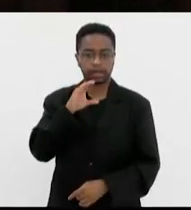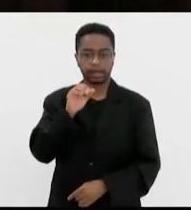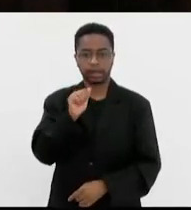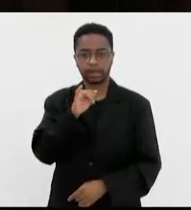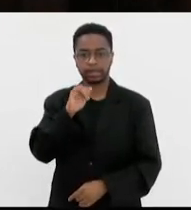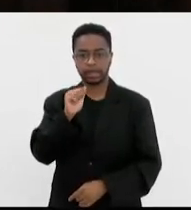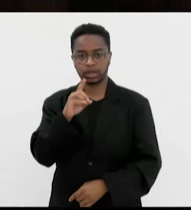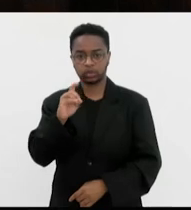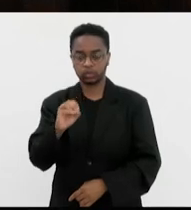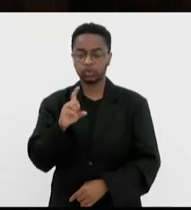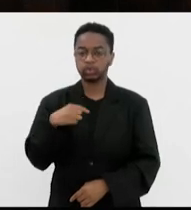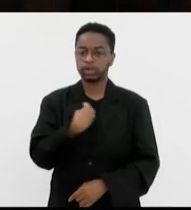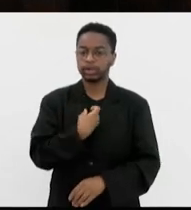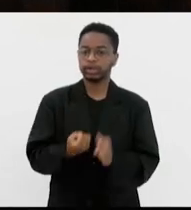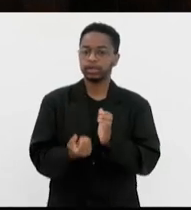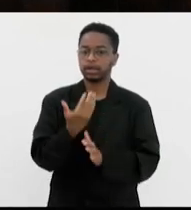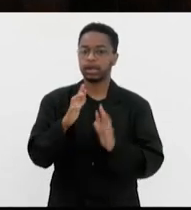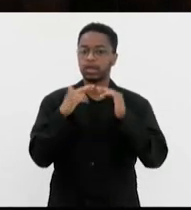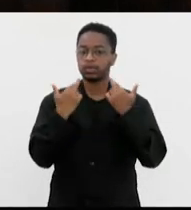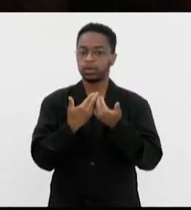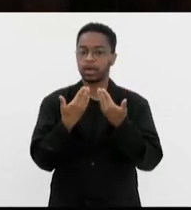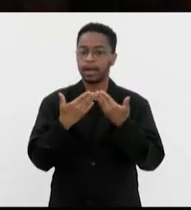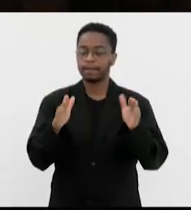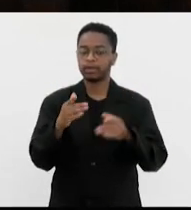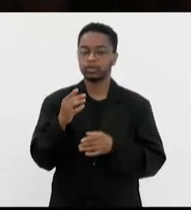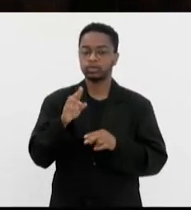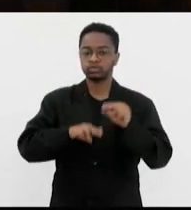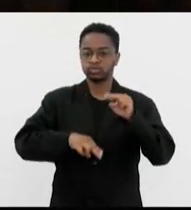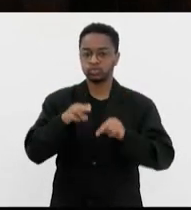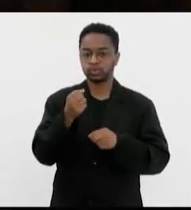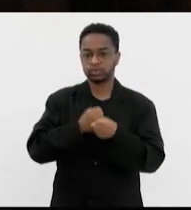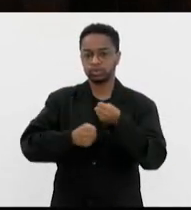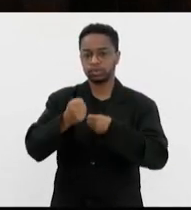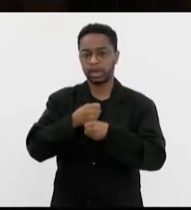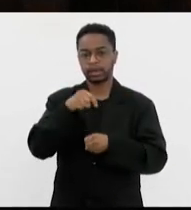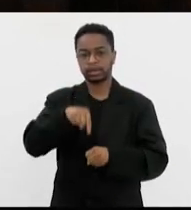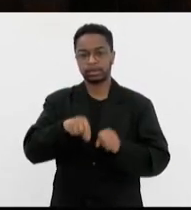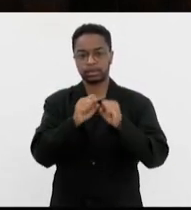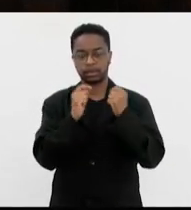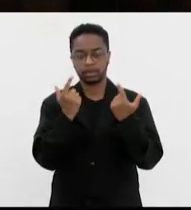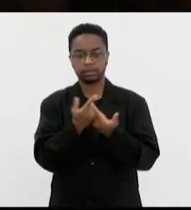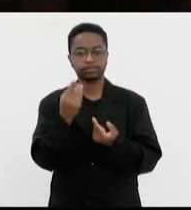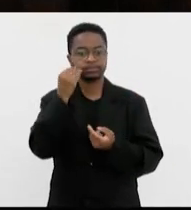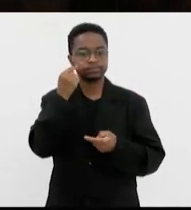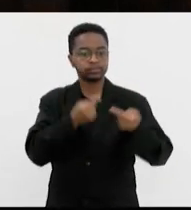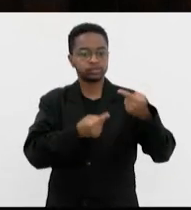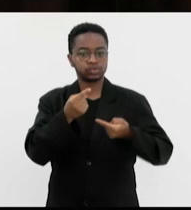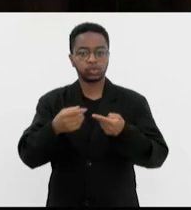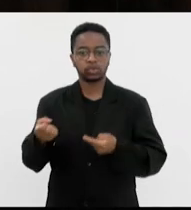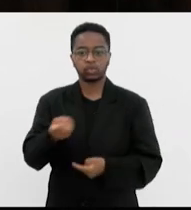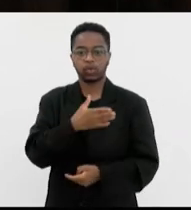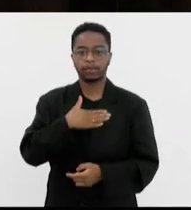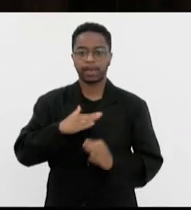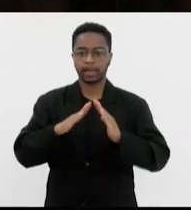audiência pública ainda em junho do ano passado, aqui nessa casa, para debater o novo Minha Casa